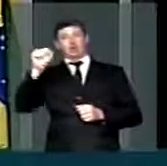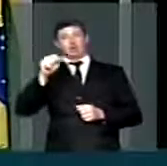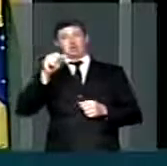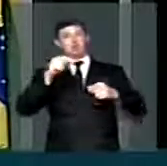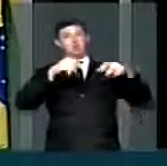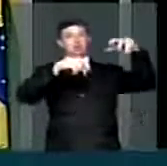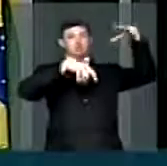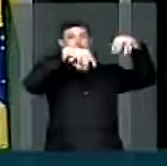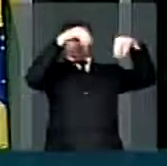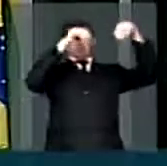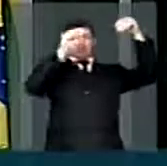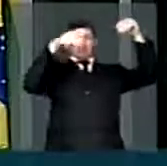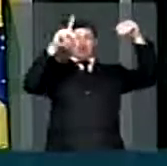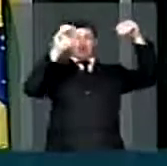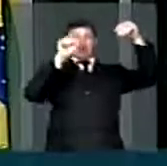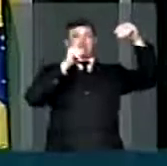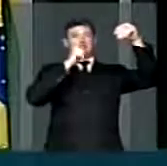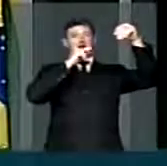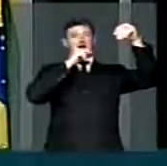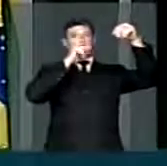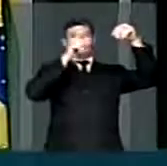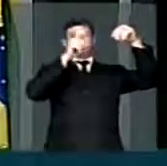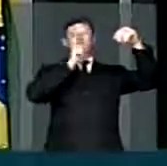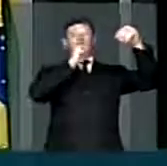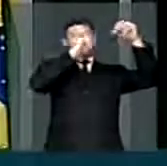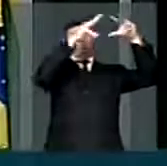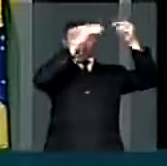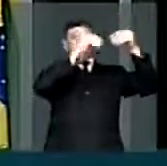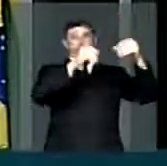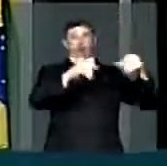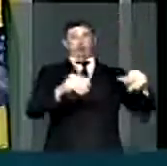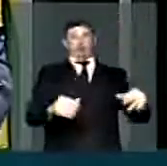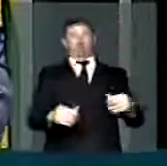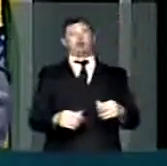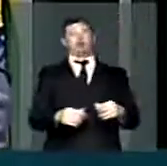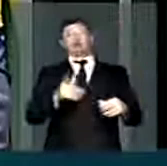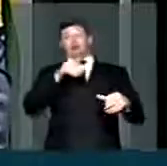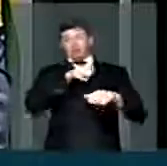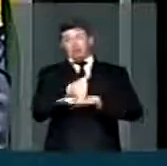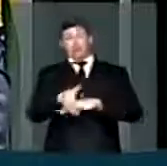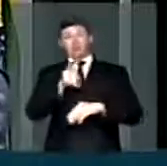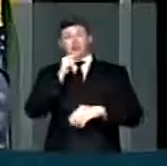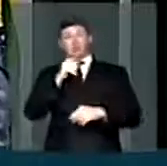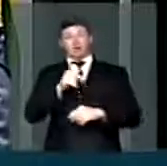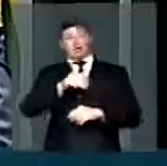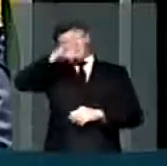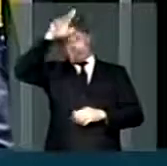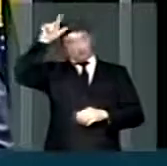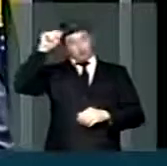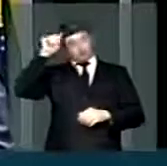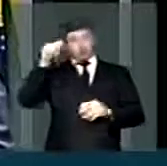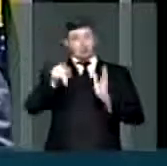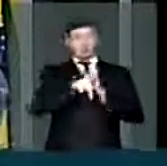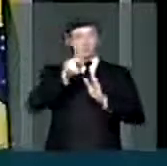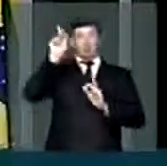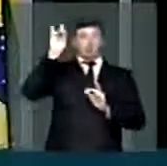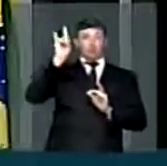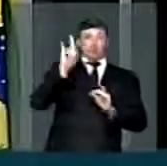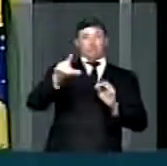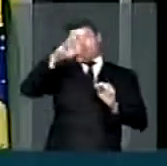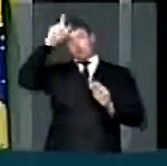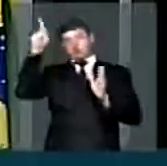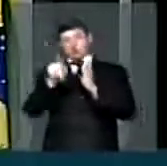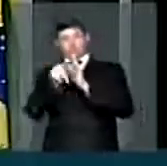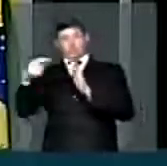volume fora do normal, as grandes chuvas que acontecem na Amazônia boliviana e na Amazônia brasileira, aqui